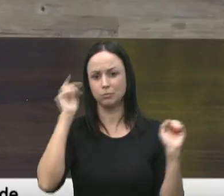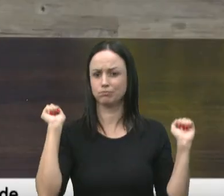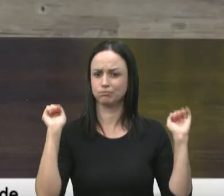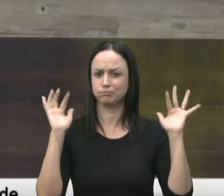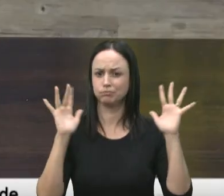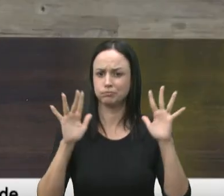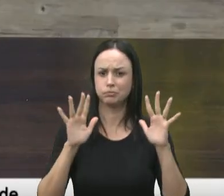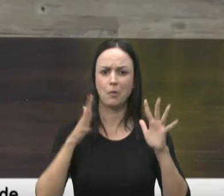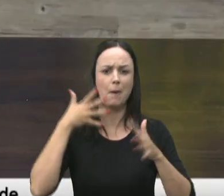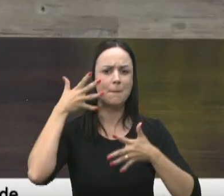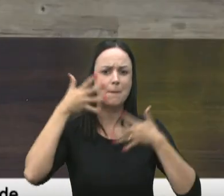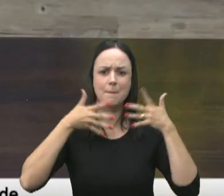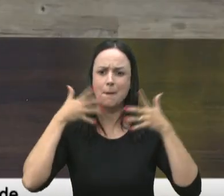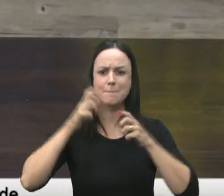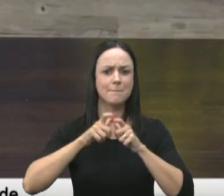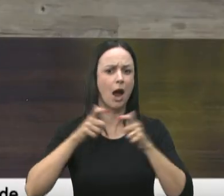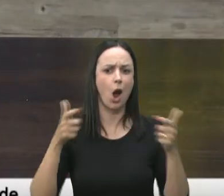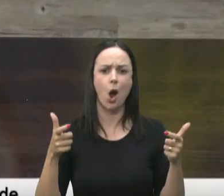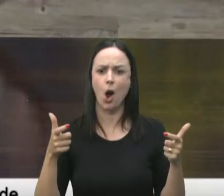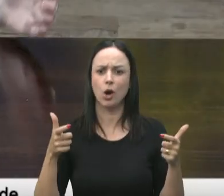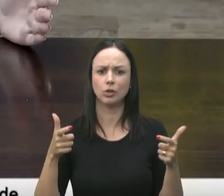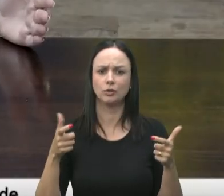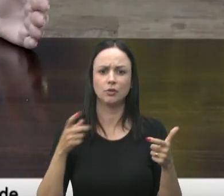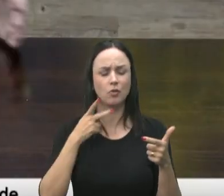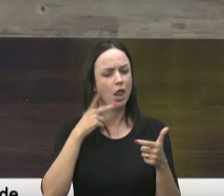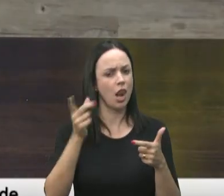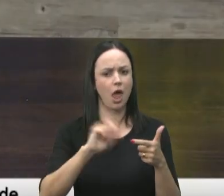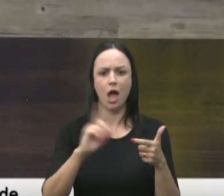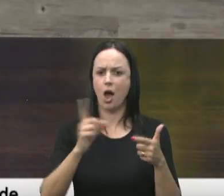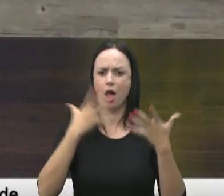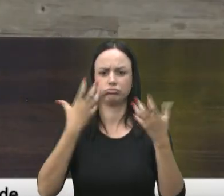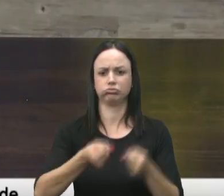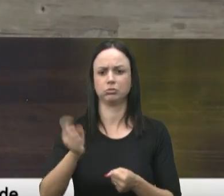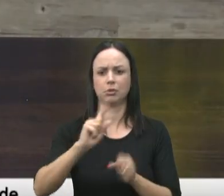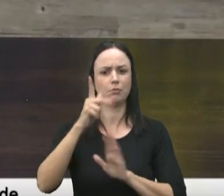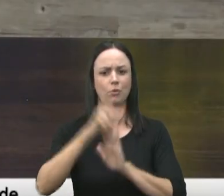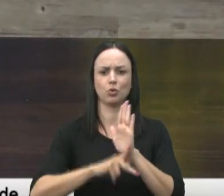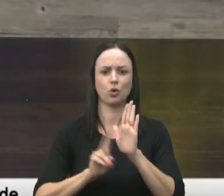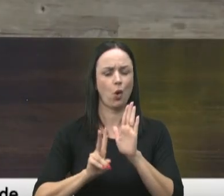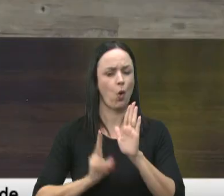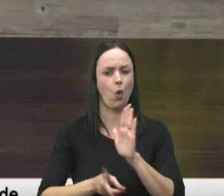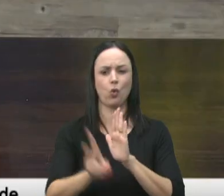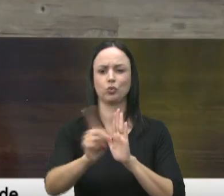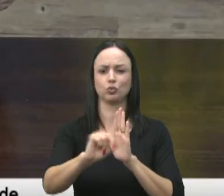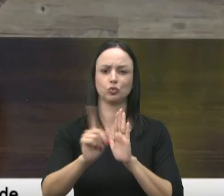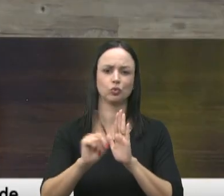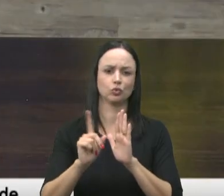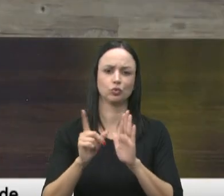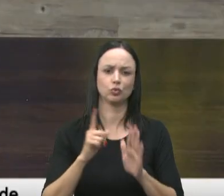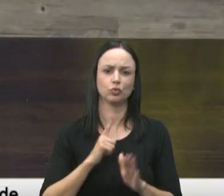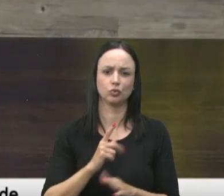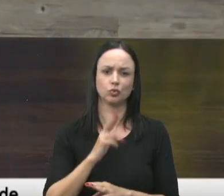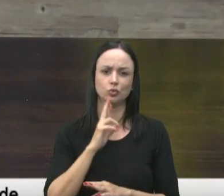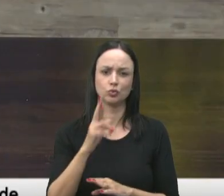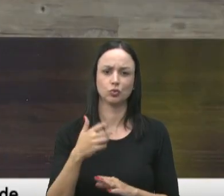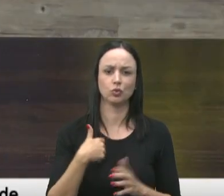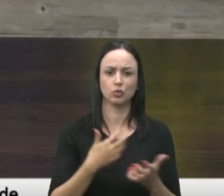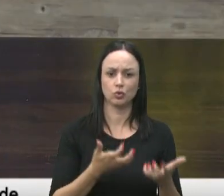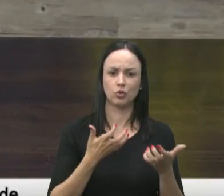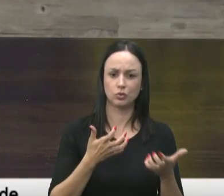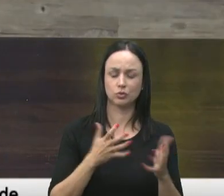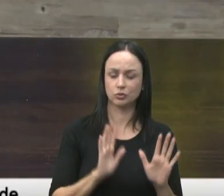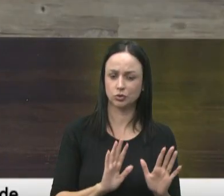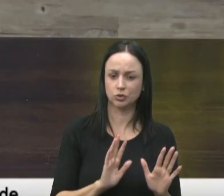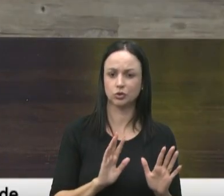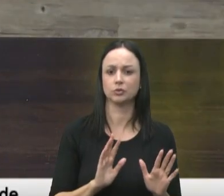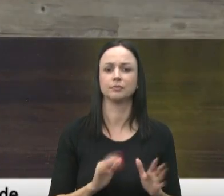foi maciça para que ele não caminhasse, para que ele não tivesse os resultados que eu pretendia que ele